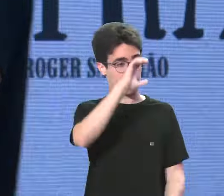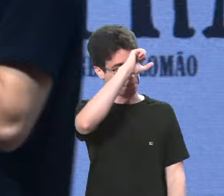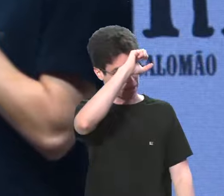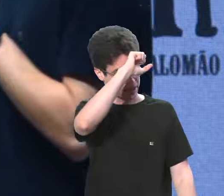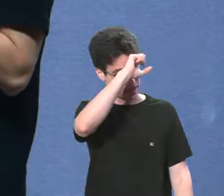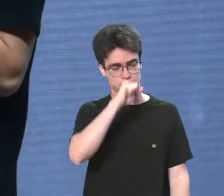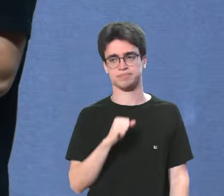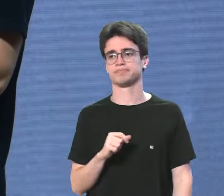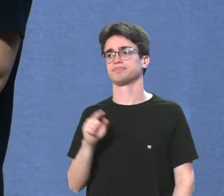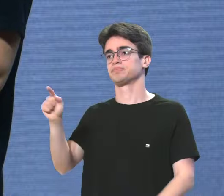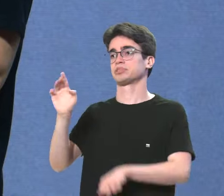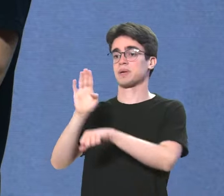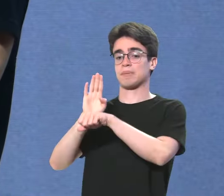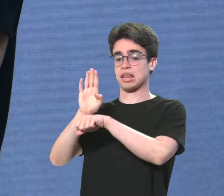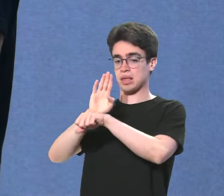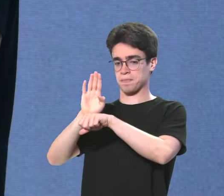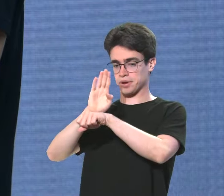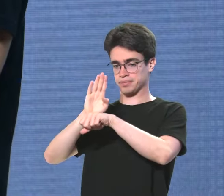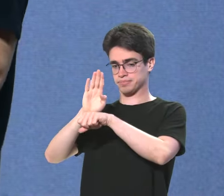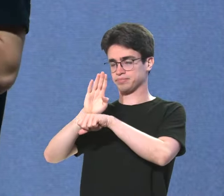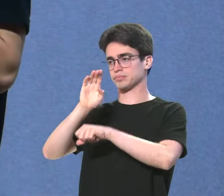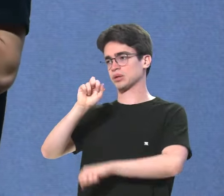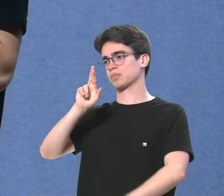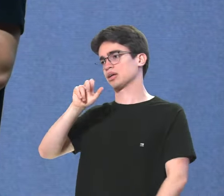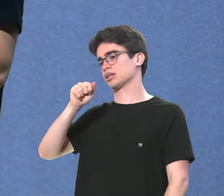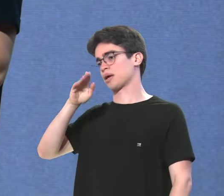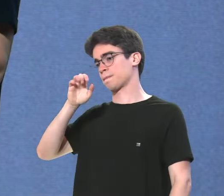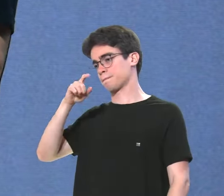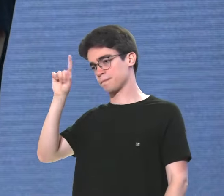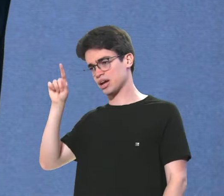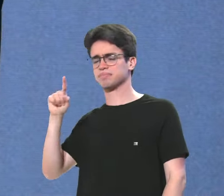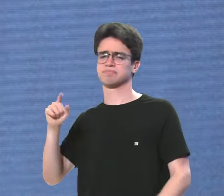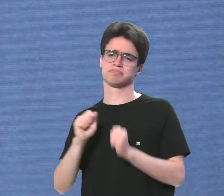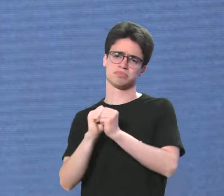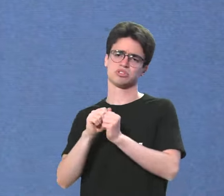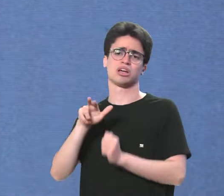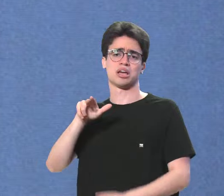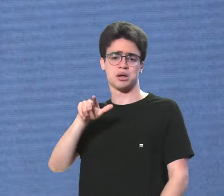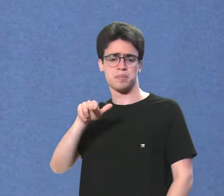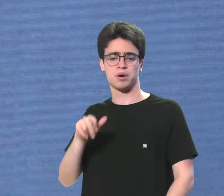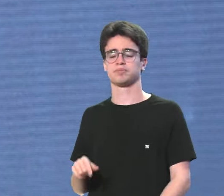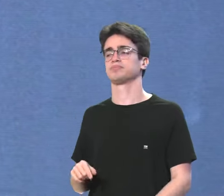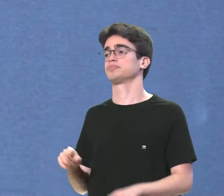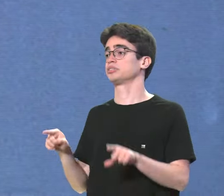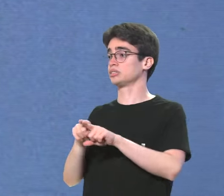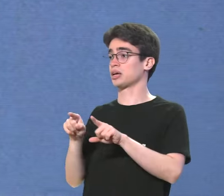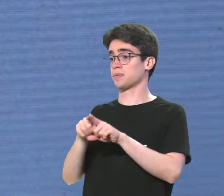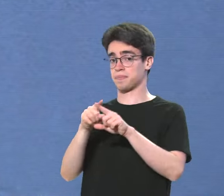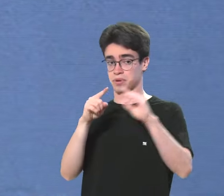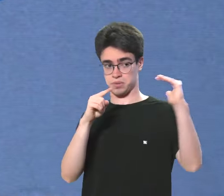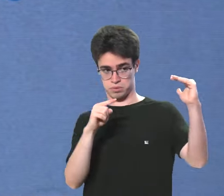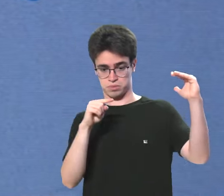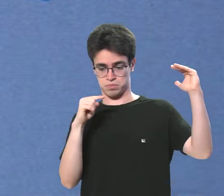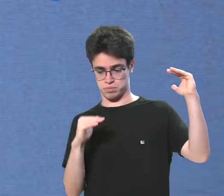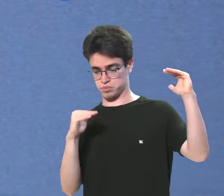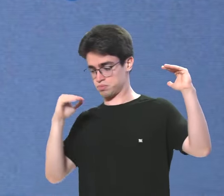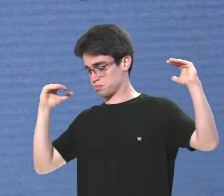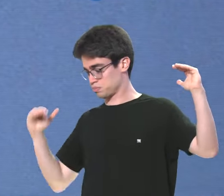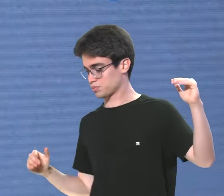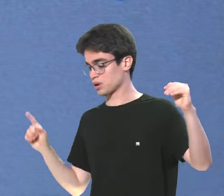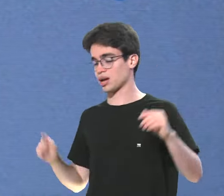tinha Barnabé que era um irmão de caminhada e tinha os discípulos de Saulo